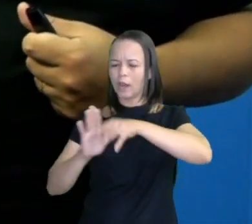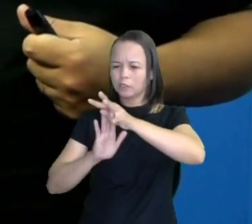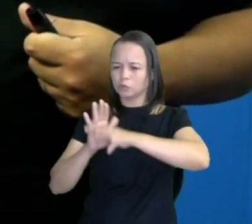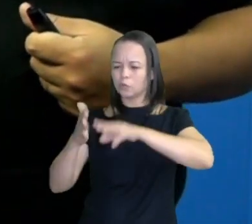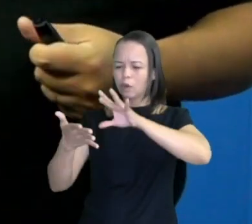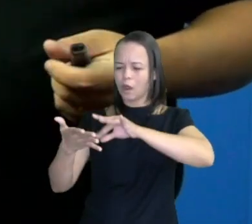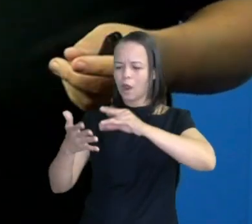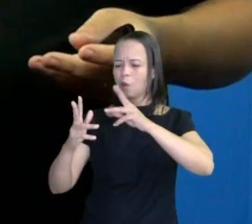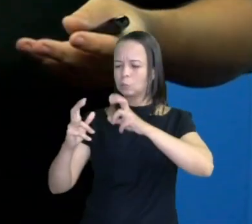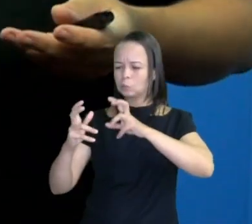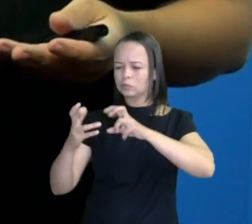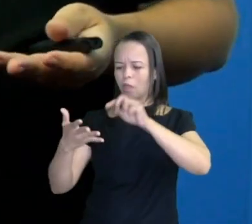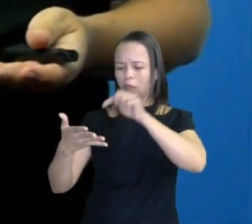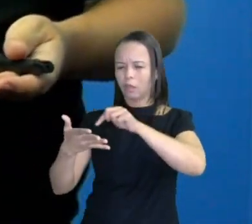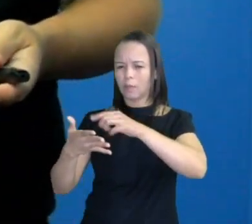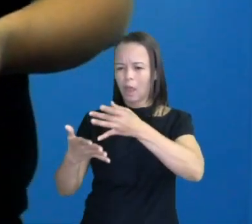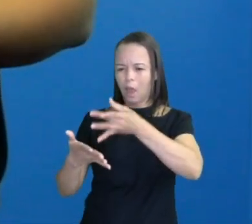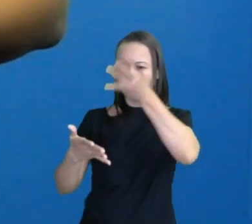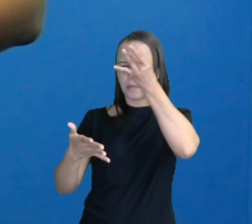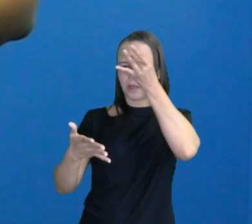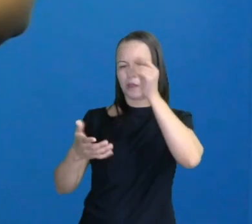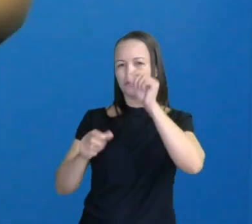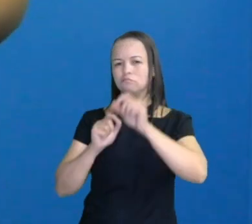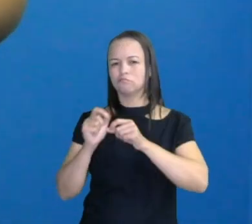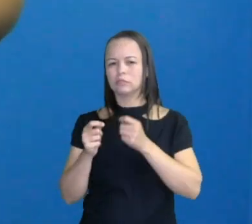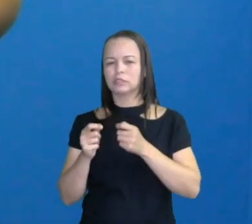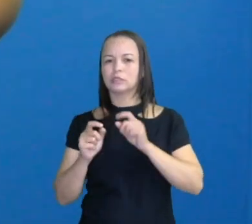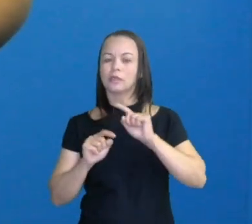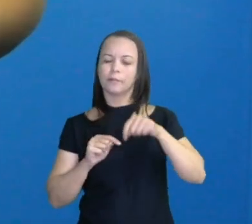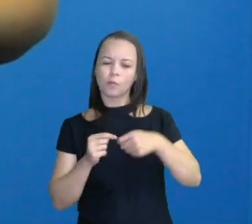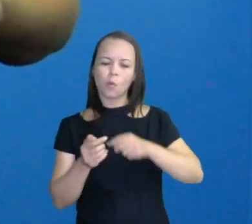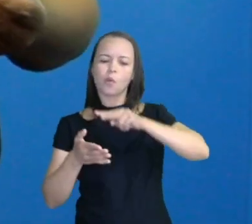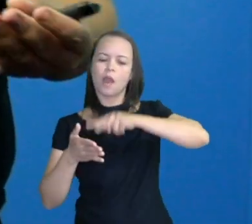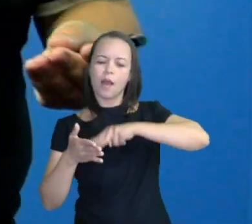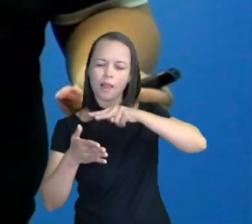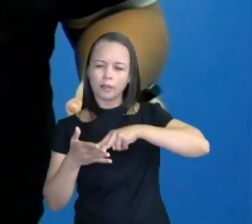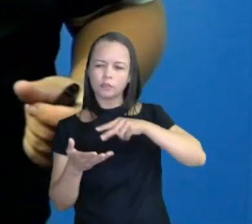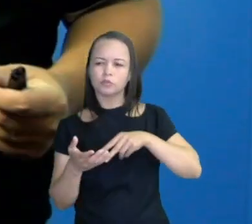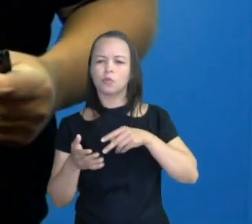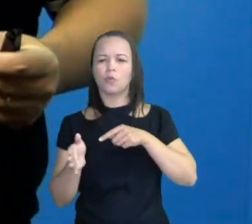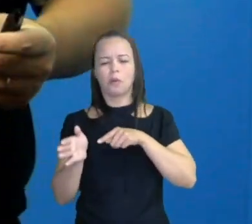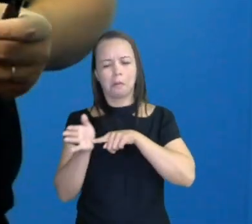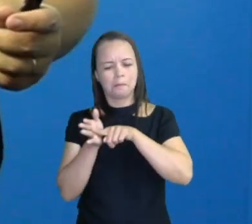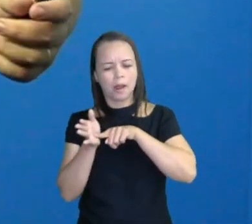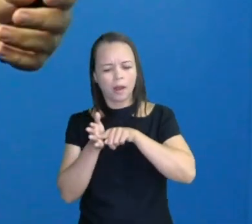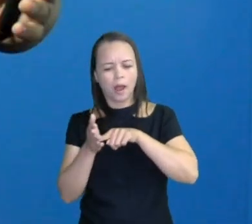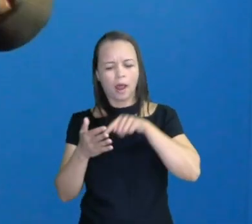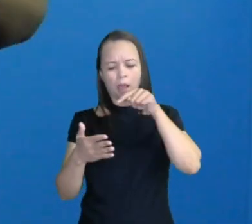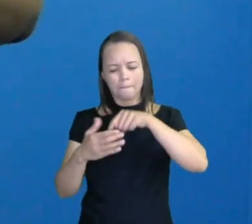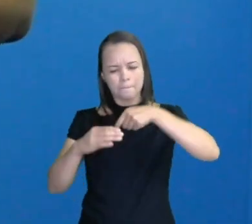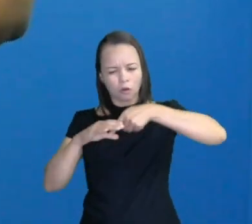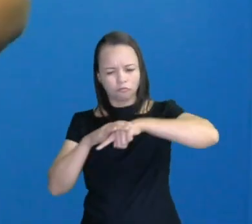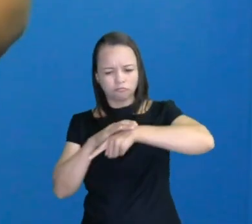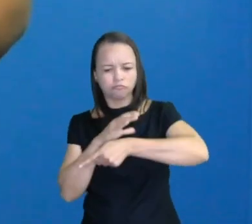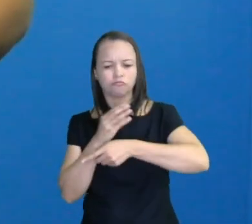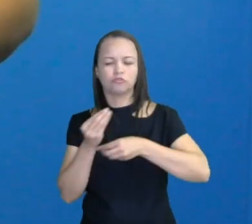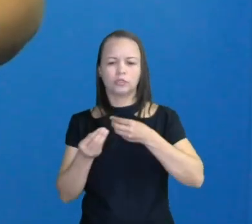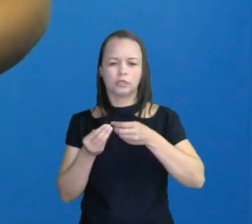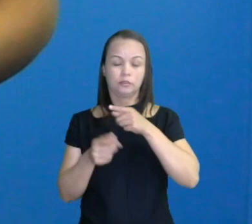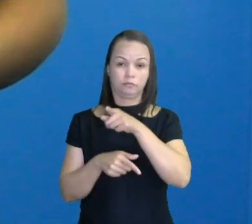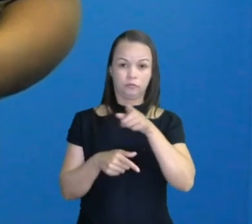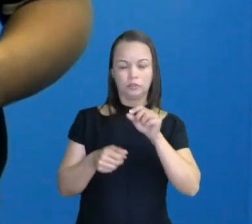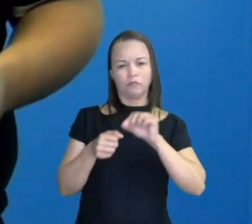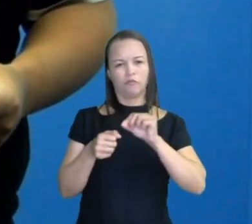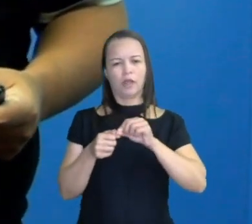passado, né? É aquela leitura, depois, aquela leitura mais analisada, aquela leitura que você